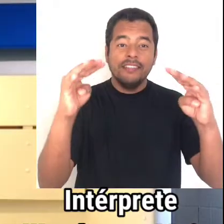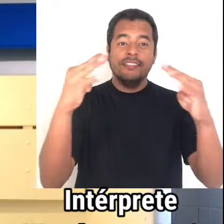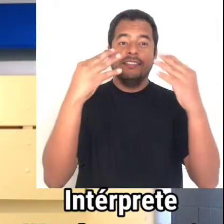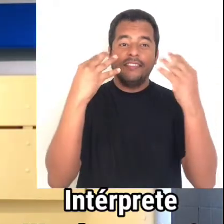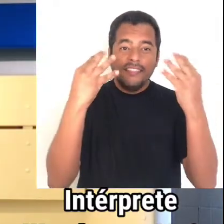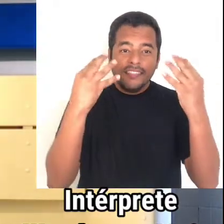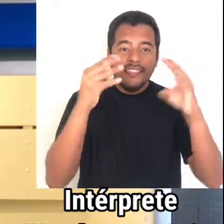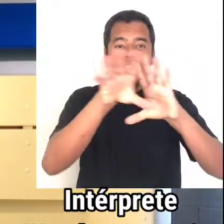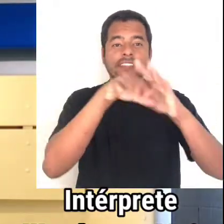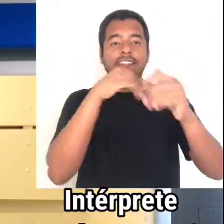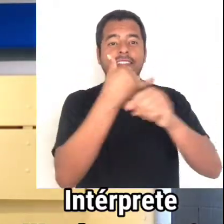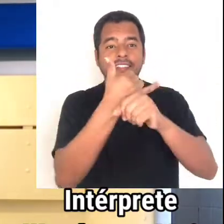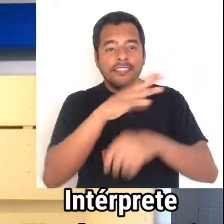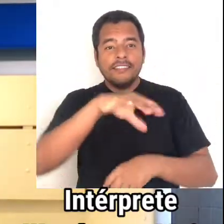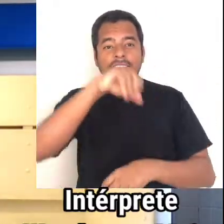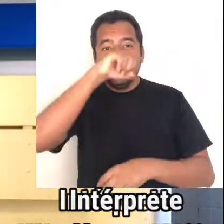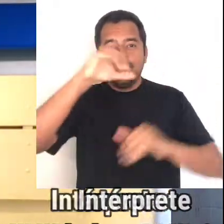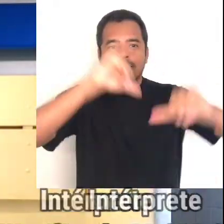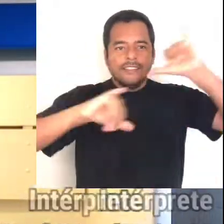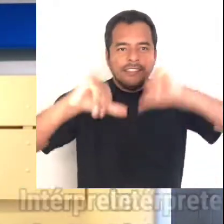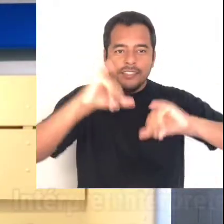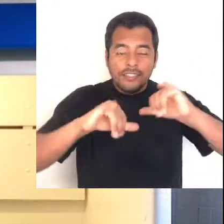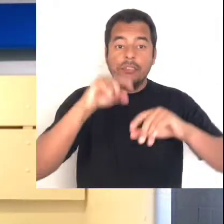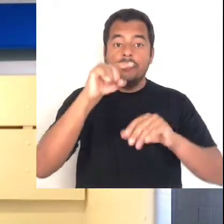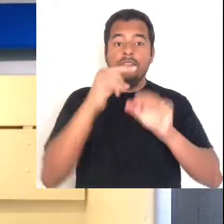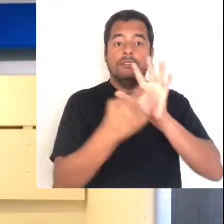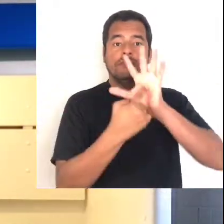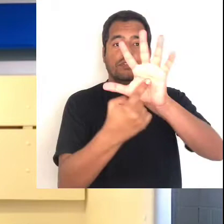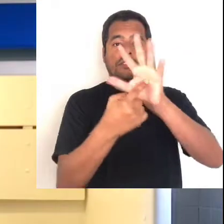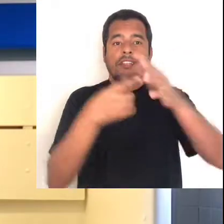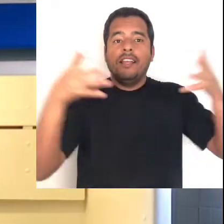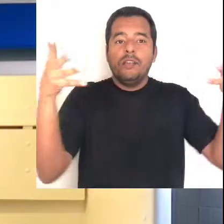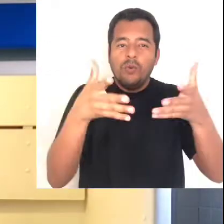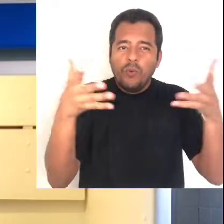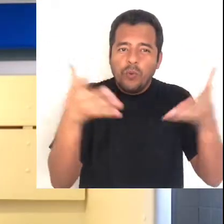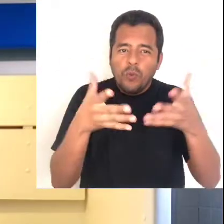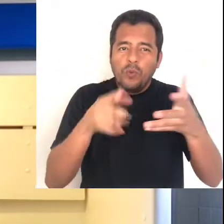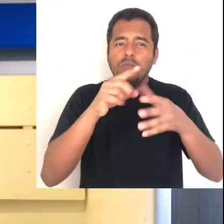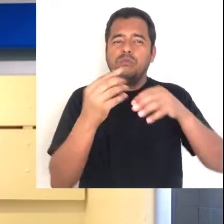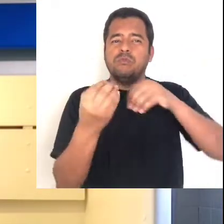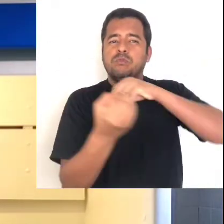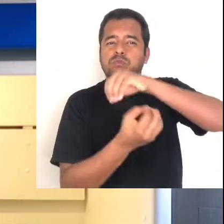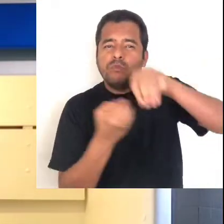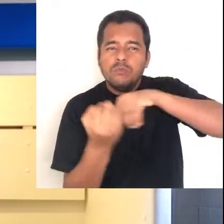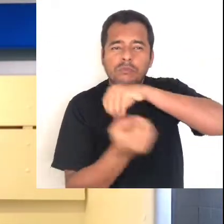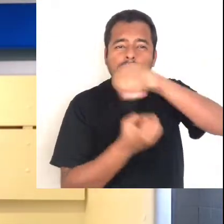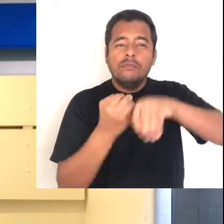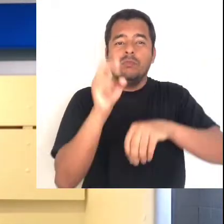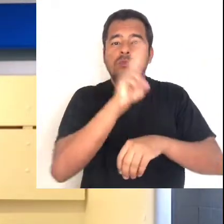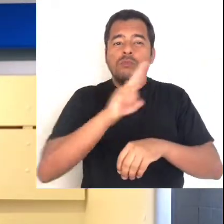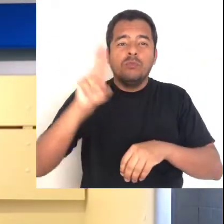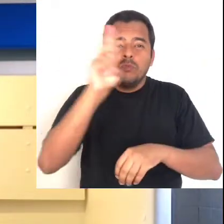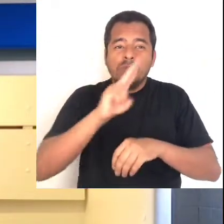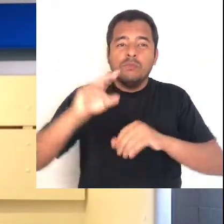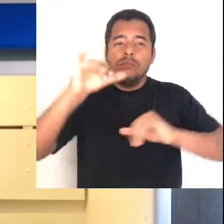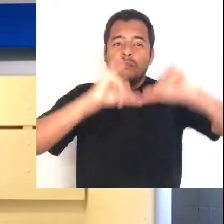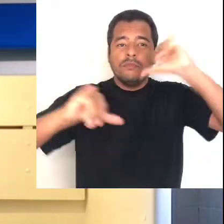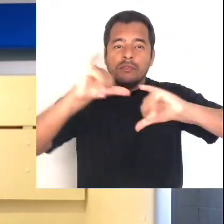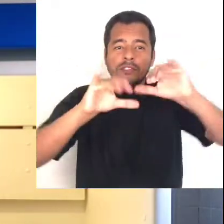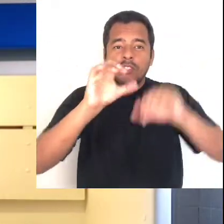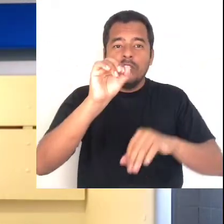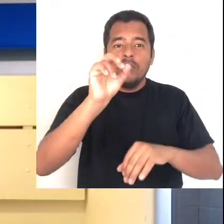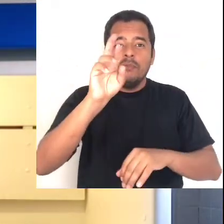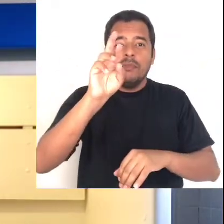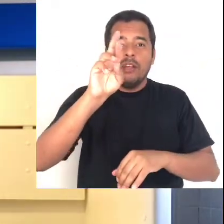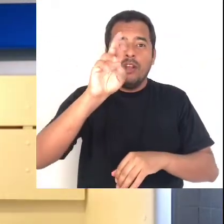Fala minha galera que está antenada aí no universo do cheiro de química. Estou trazendo para vocês hoje uma das reações mais utilizadas na química